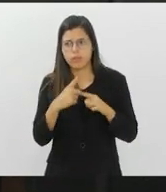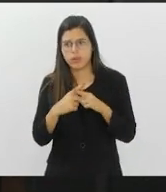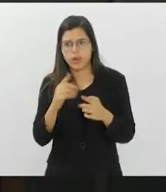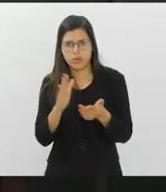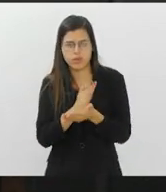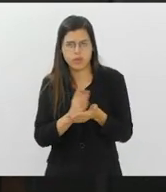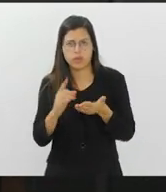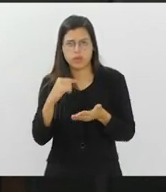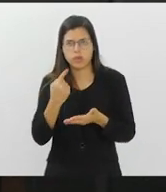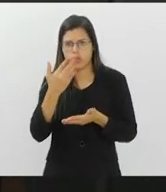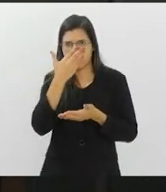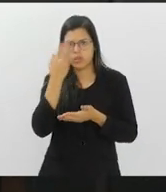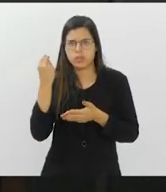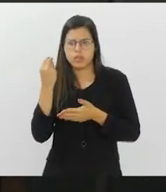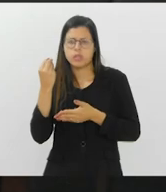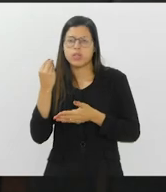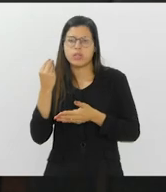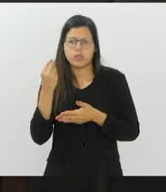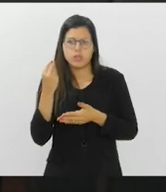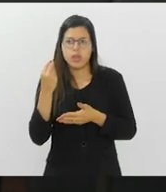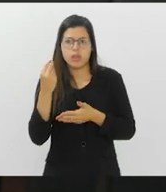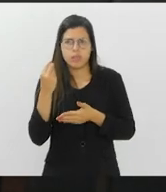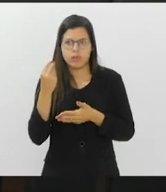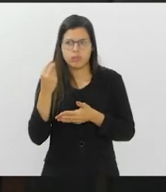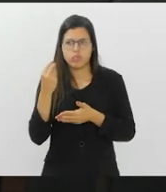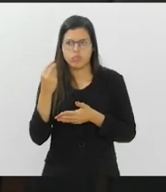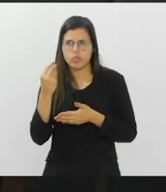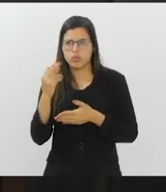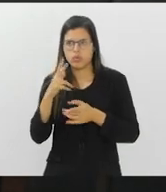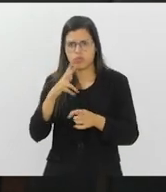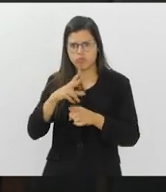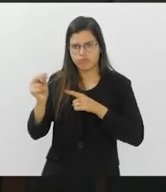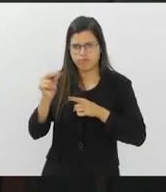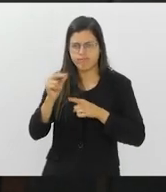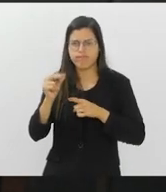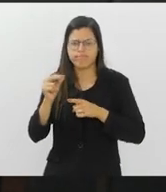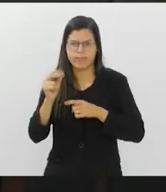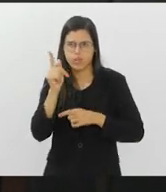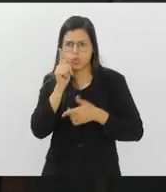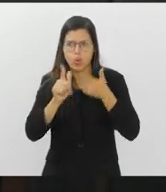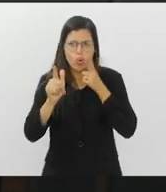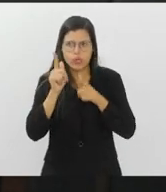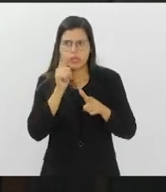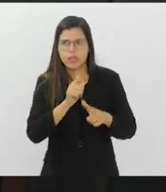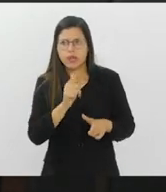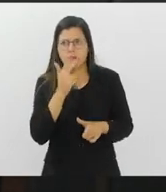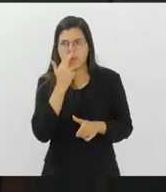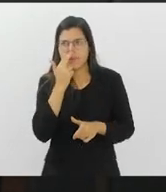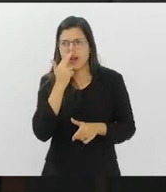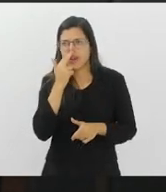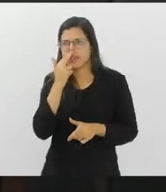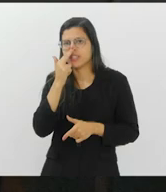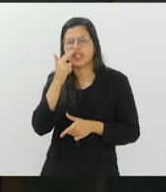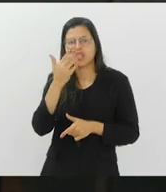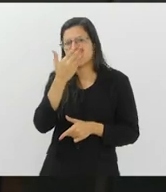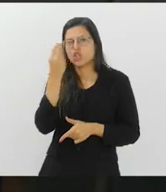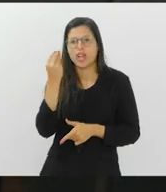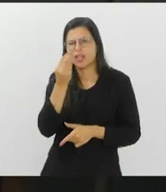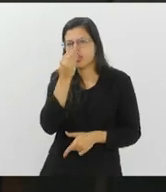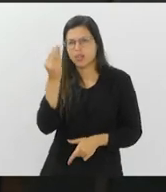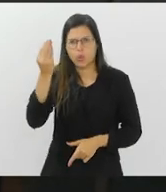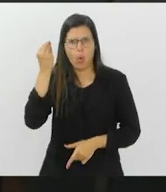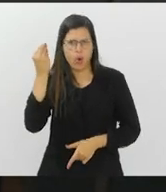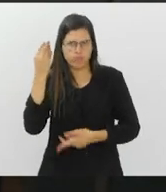esquece quando as conquistas são realizadas e vira-se a página esquecendo o passado.